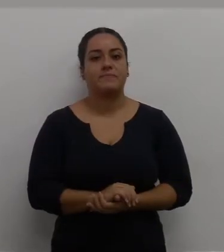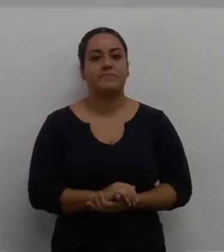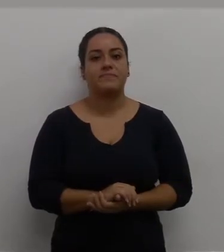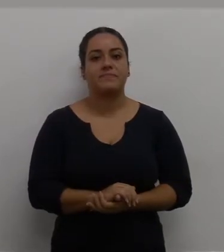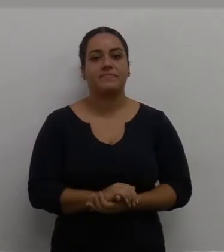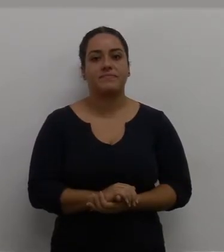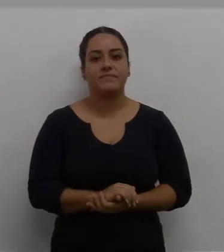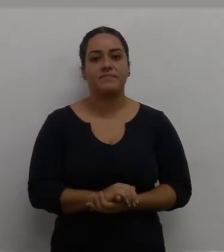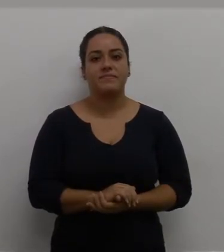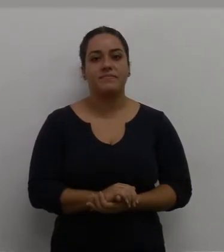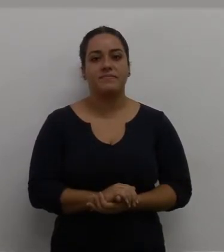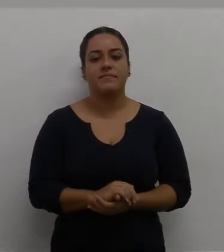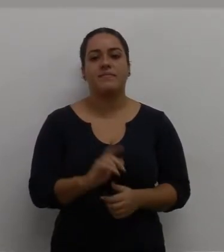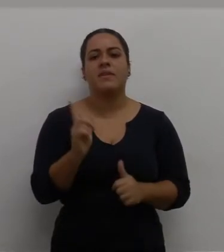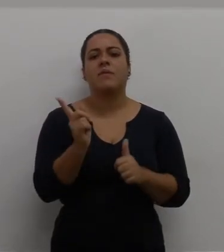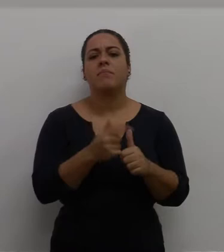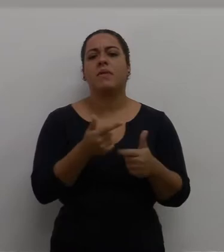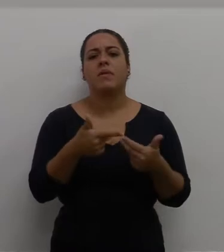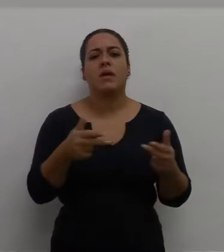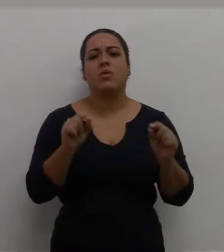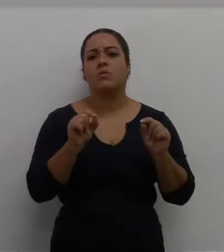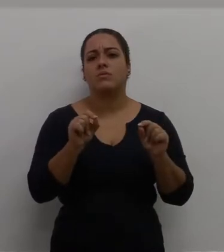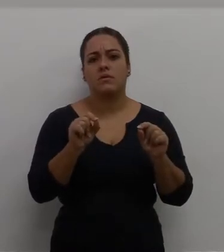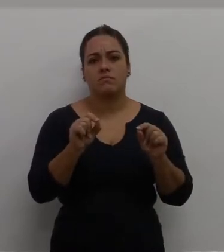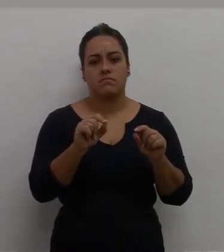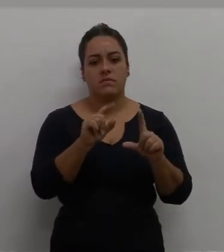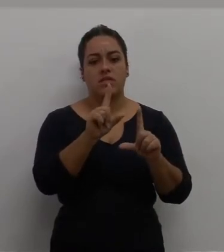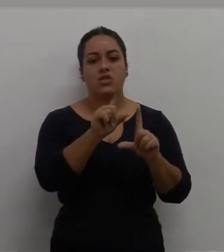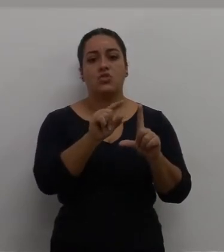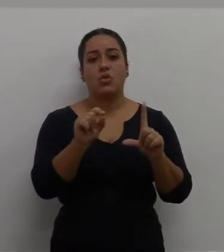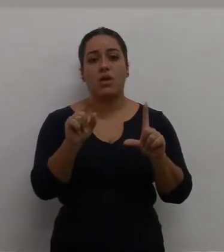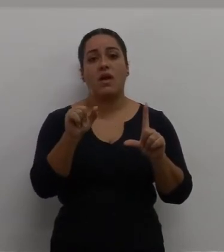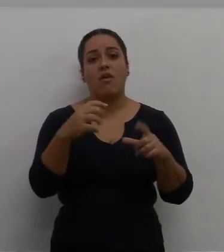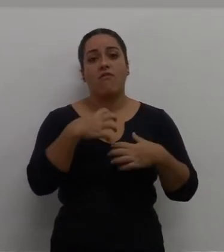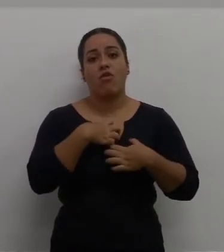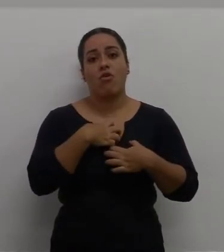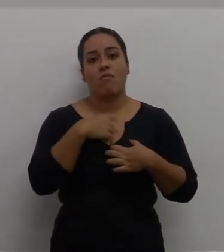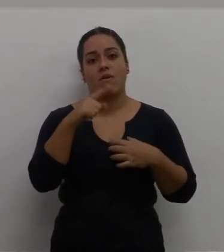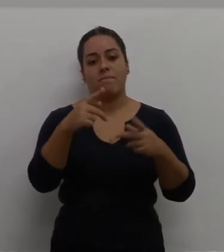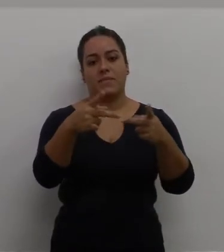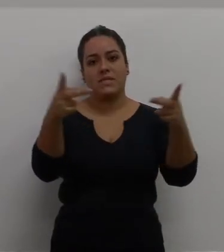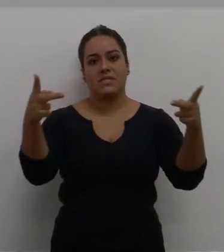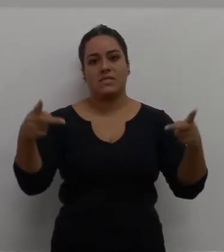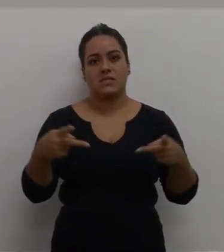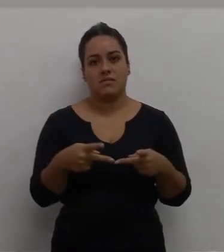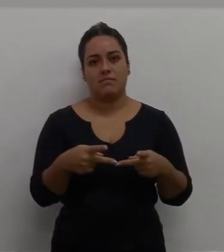Bom, primeira coisa que a gente vai fazer, vou escolher aqui, ó, pizza.